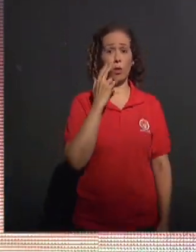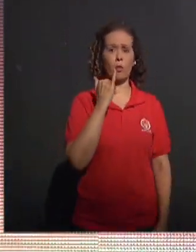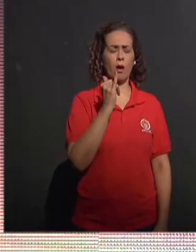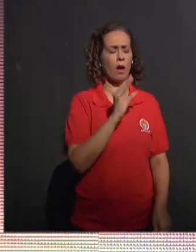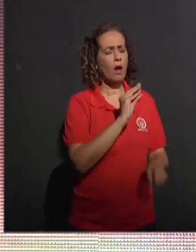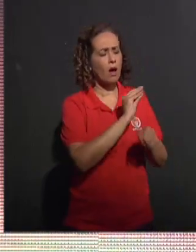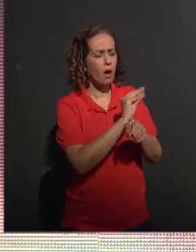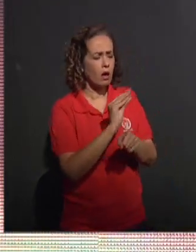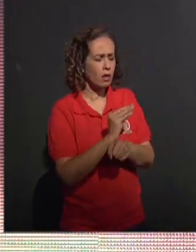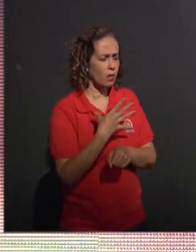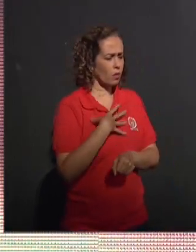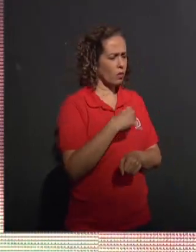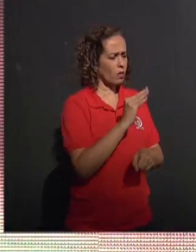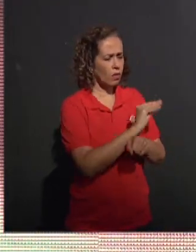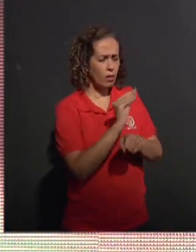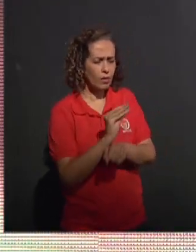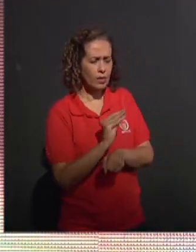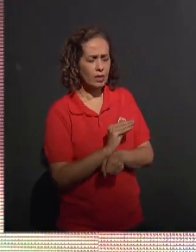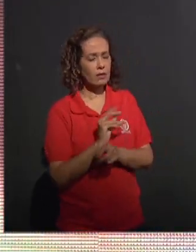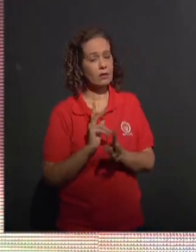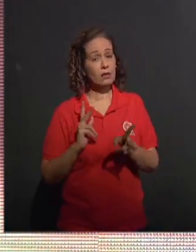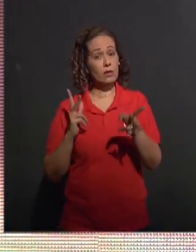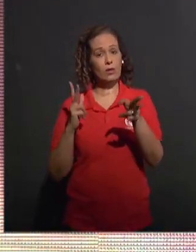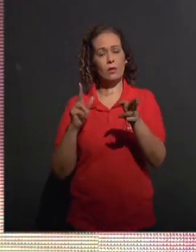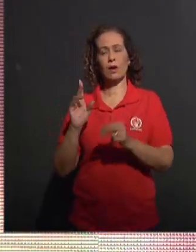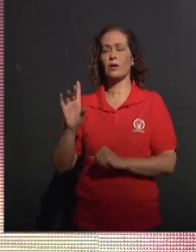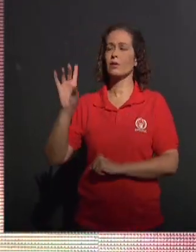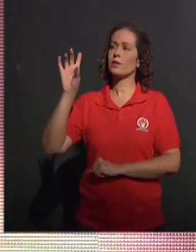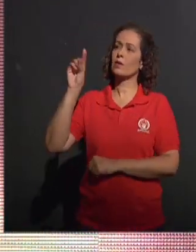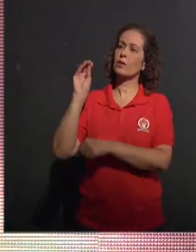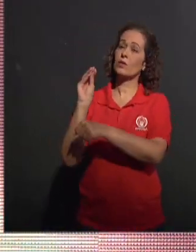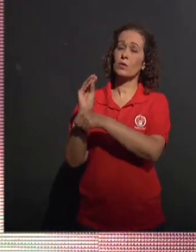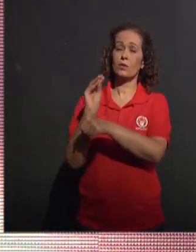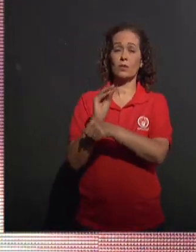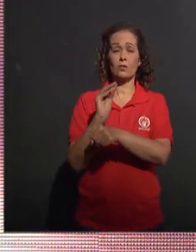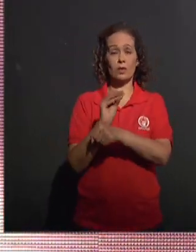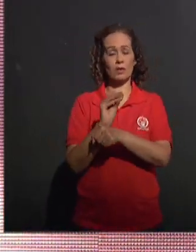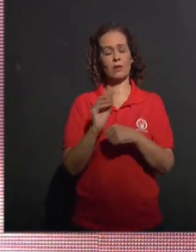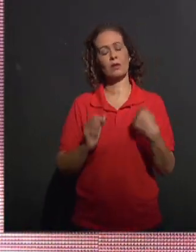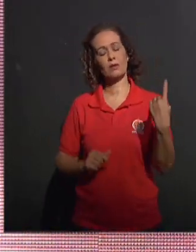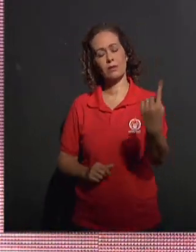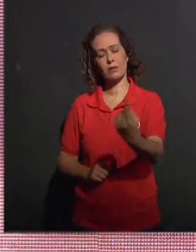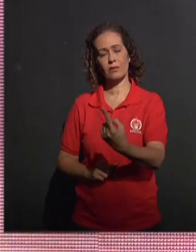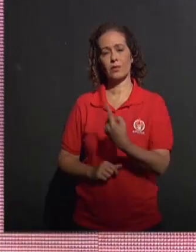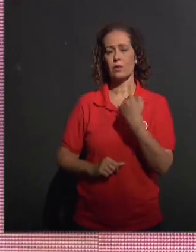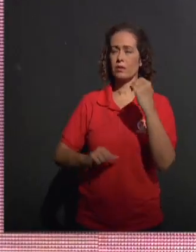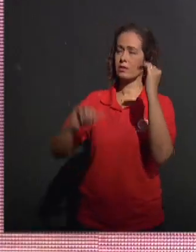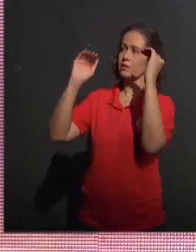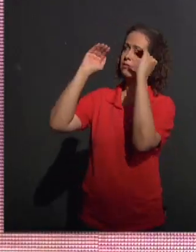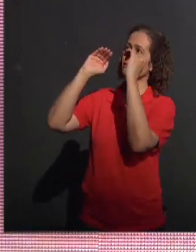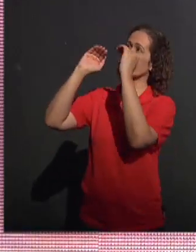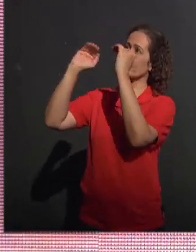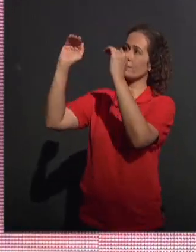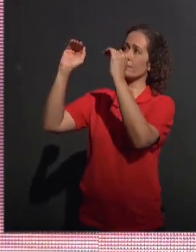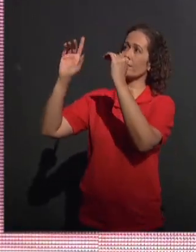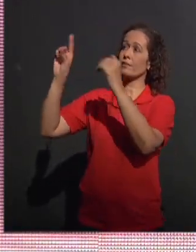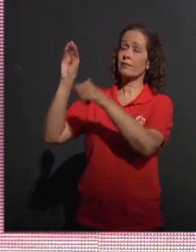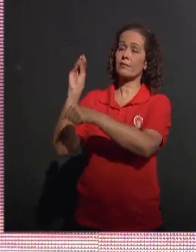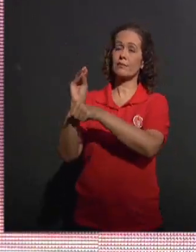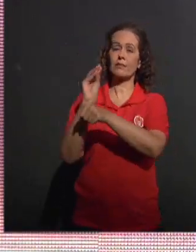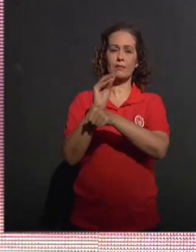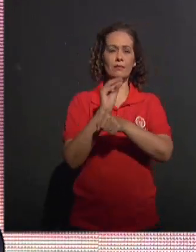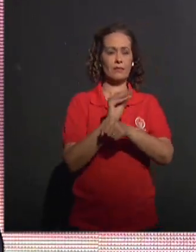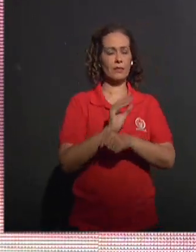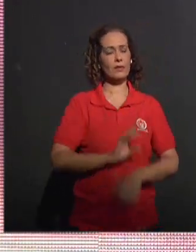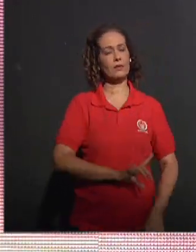assim o Senhor se compadece dos que o temem e os livra. Que nesse dia, quando